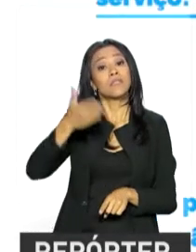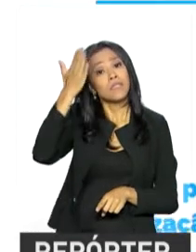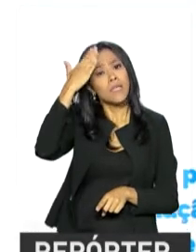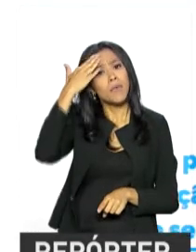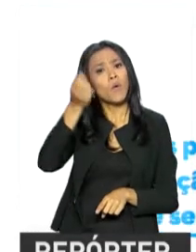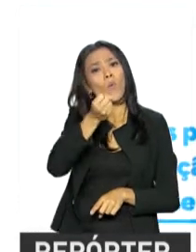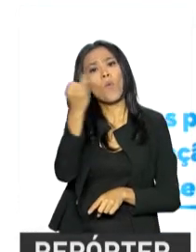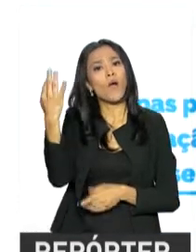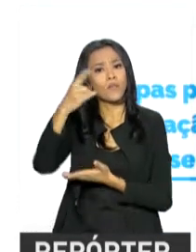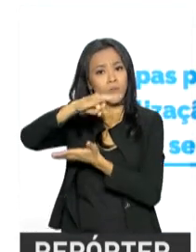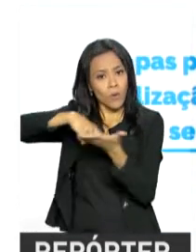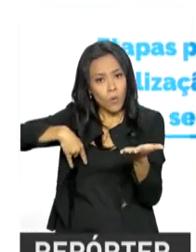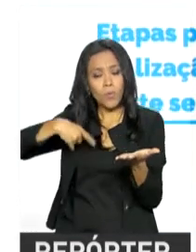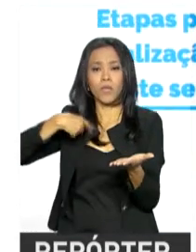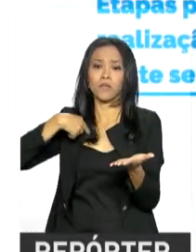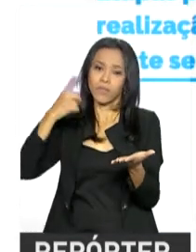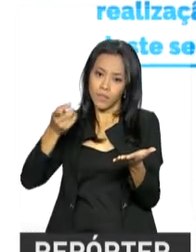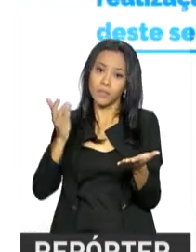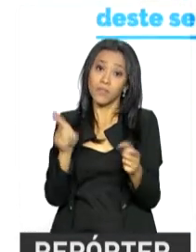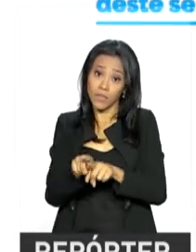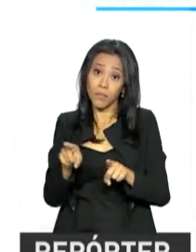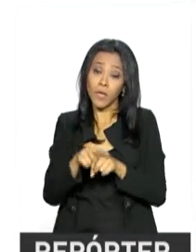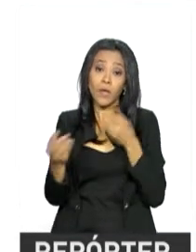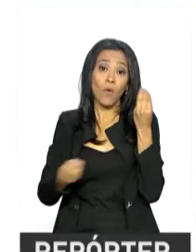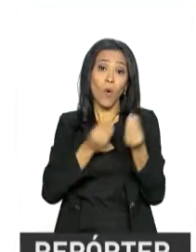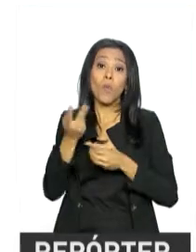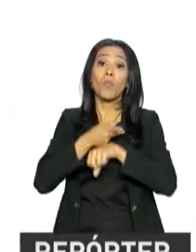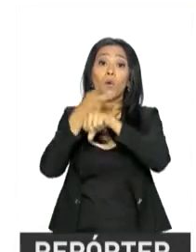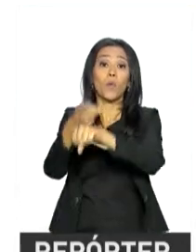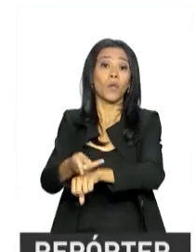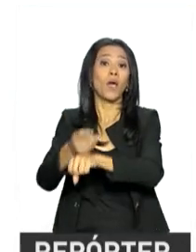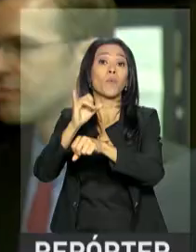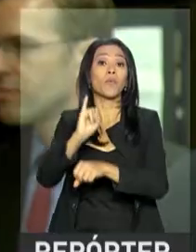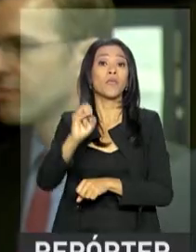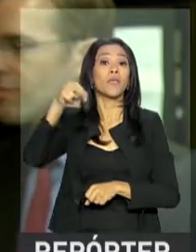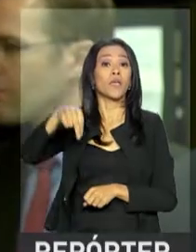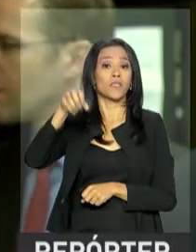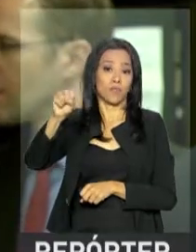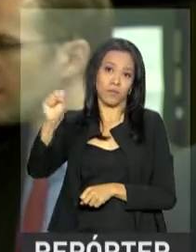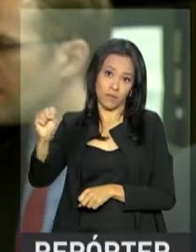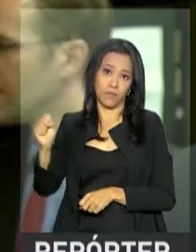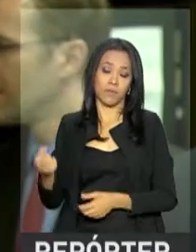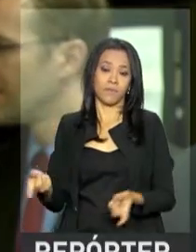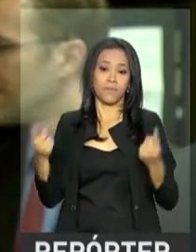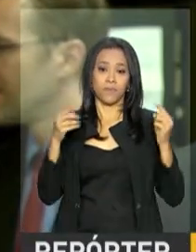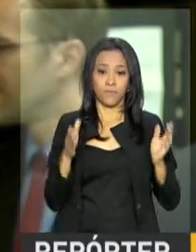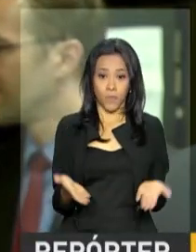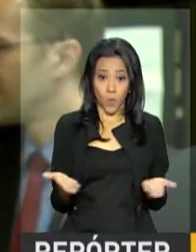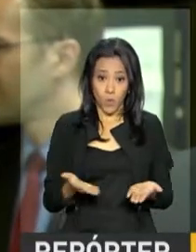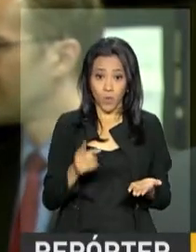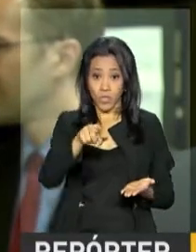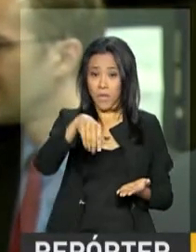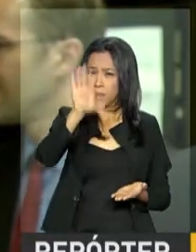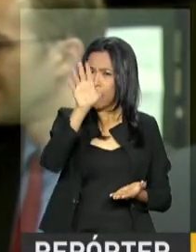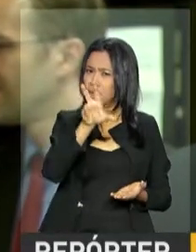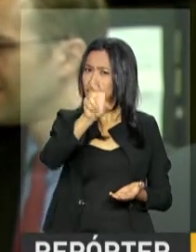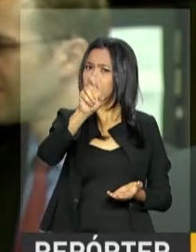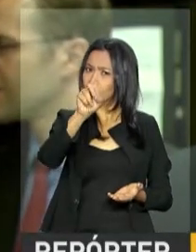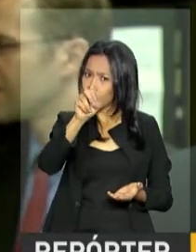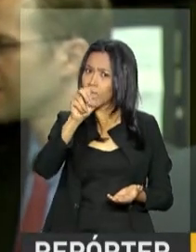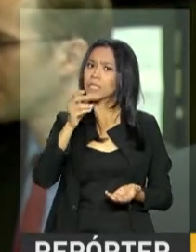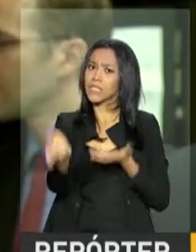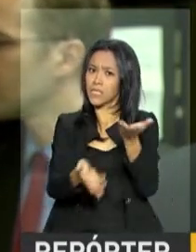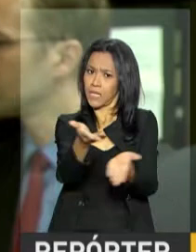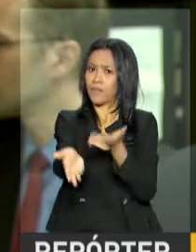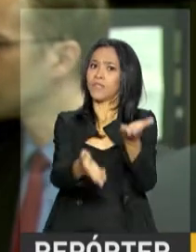e agendar o atendimento em uma agência do inss hoje são mais de 50 serviços disponibilizados